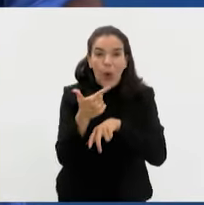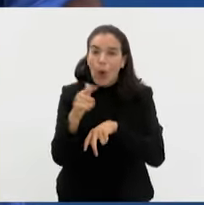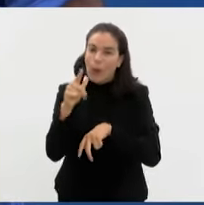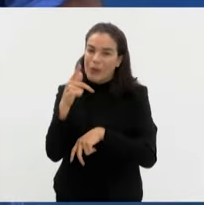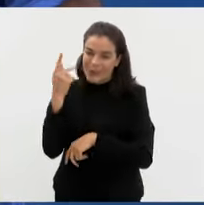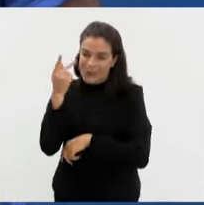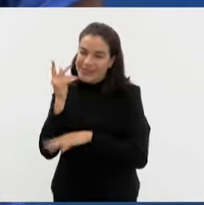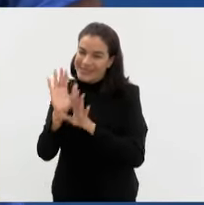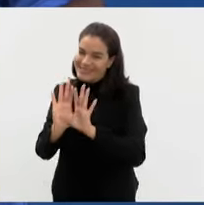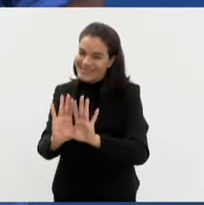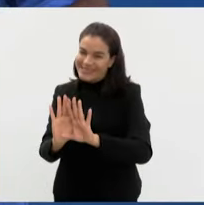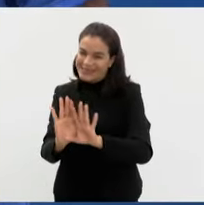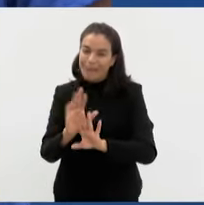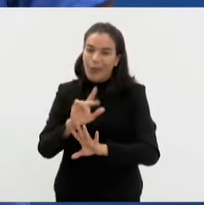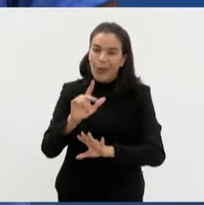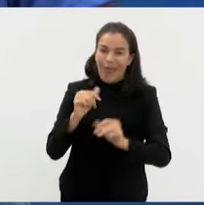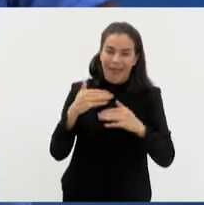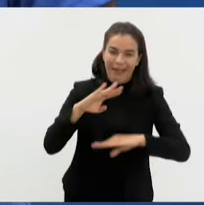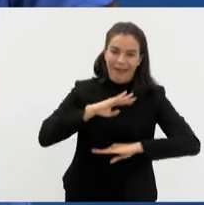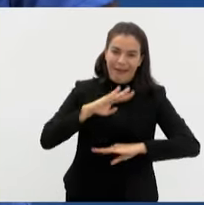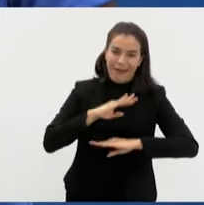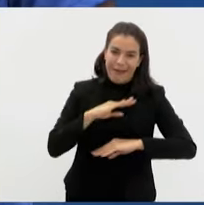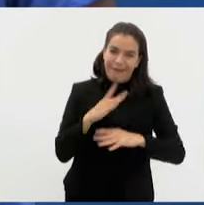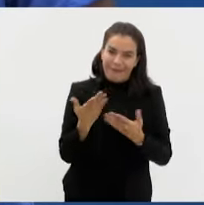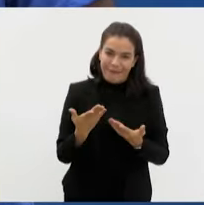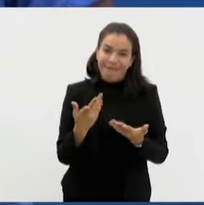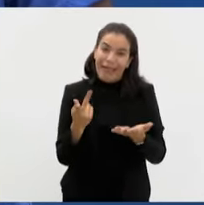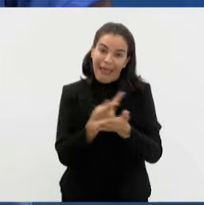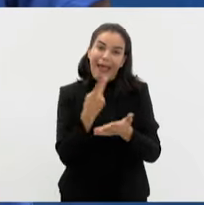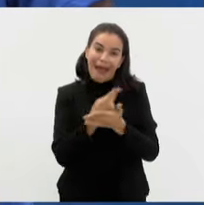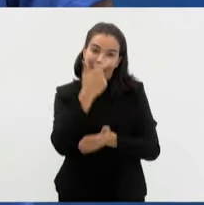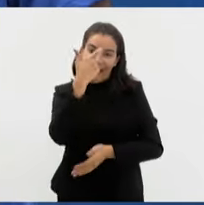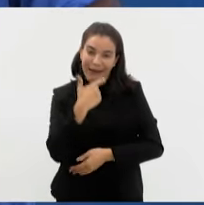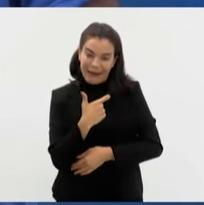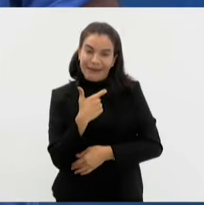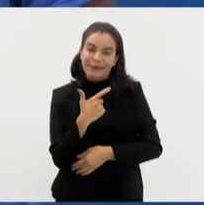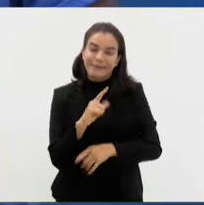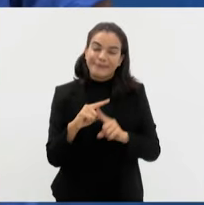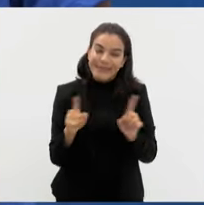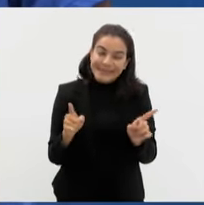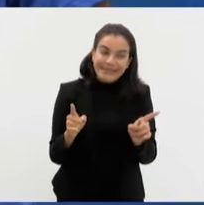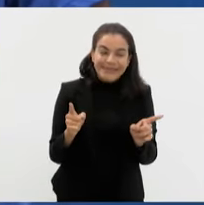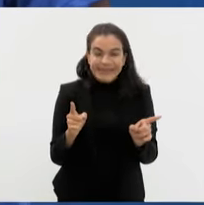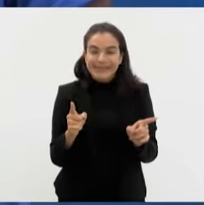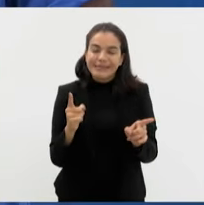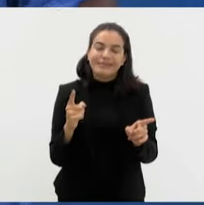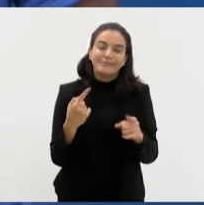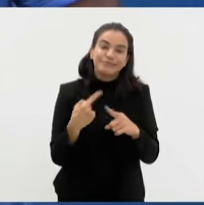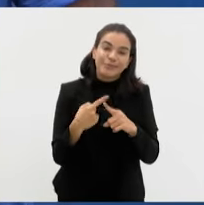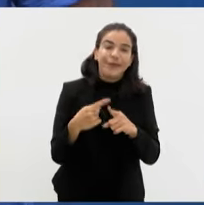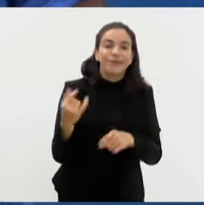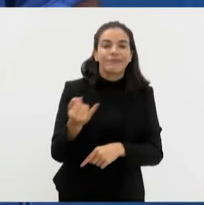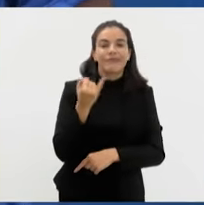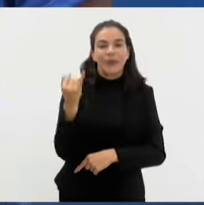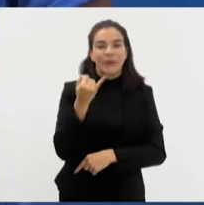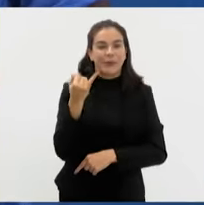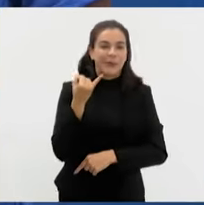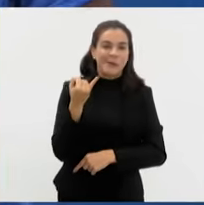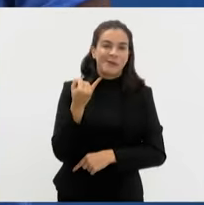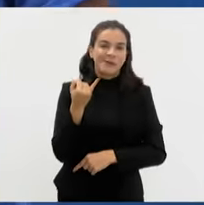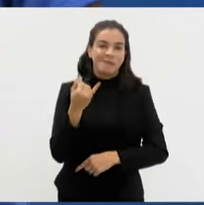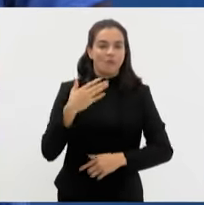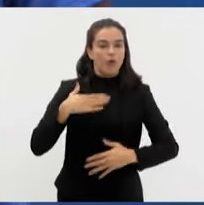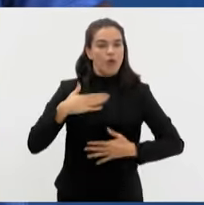corre-corre da atividade física. É até um erro, né? Porque eu deveria estar fazendo atividade física permanentemente. É importante para manter